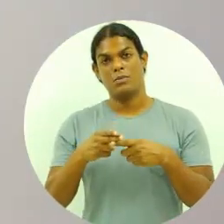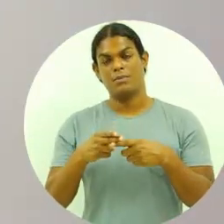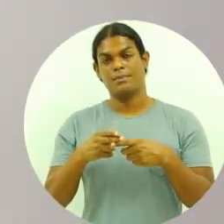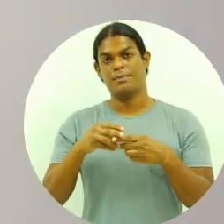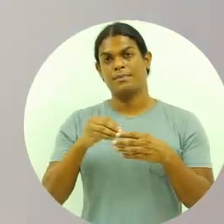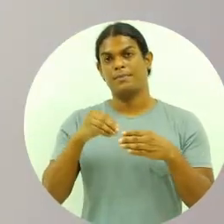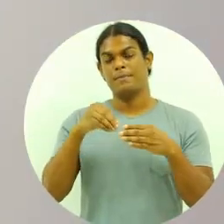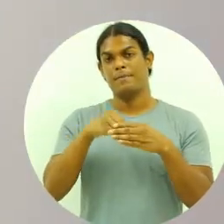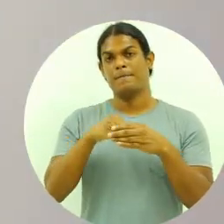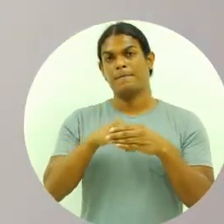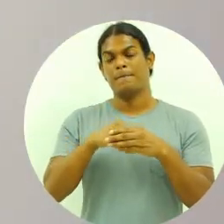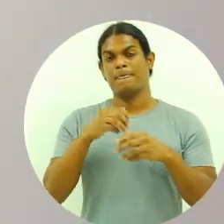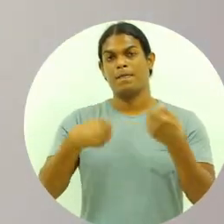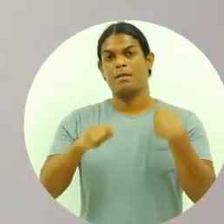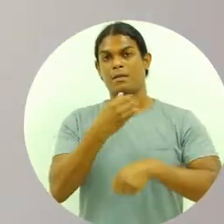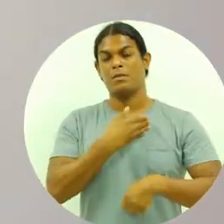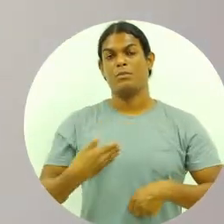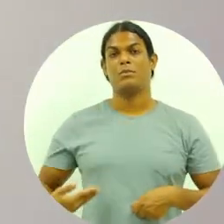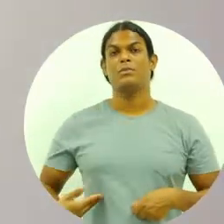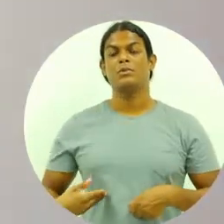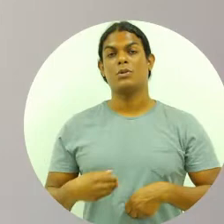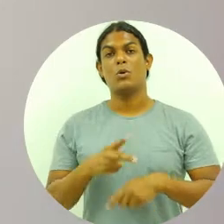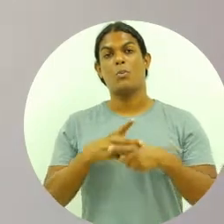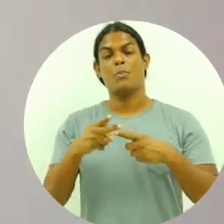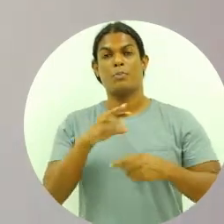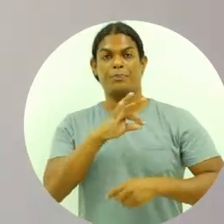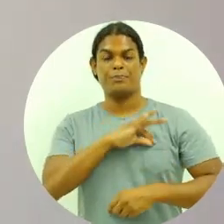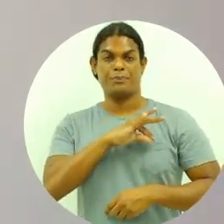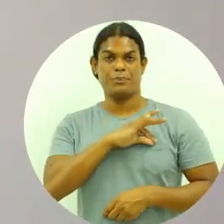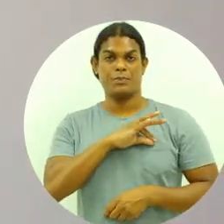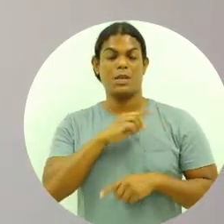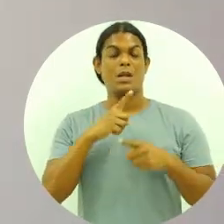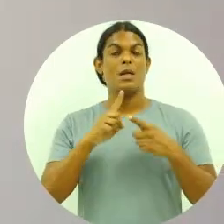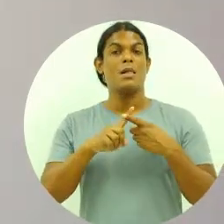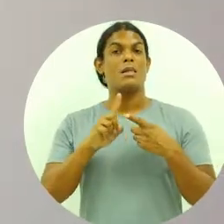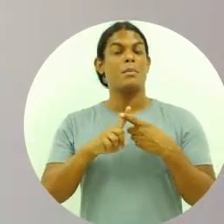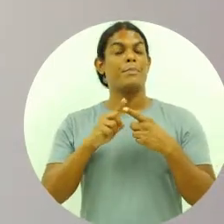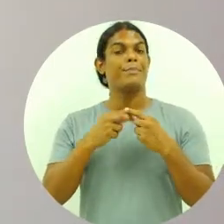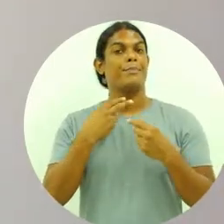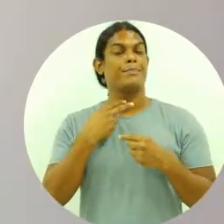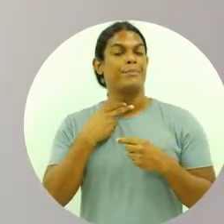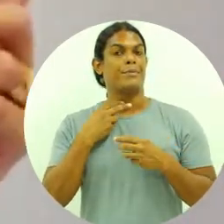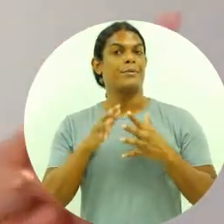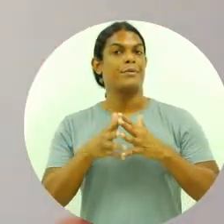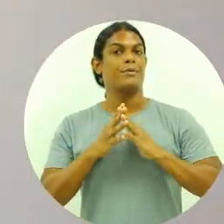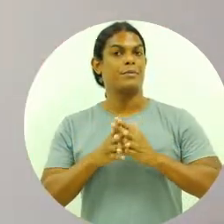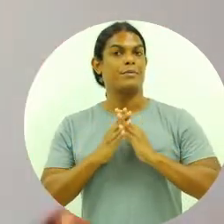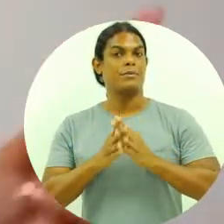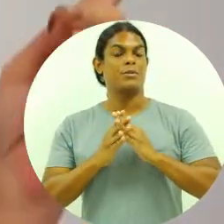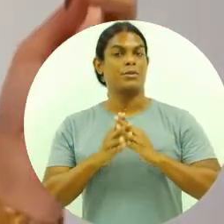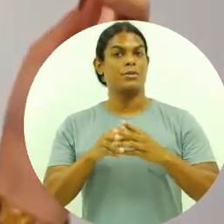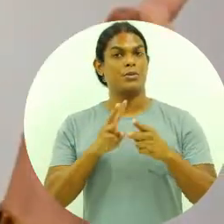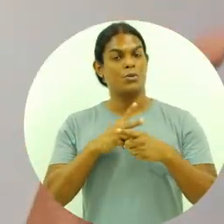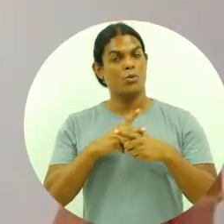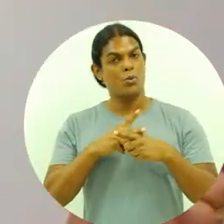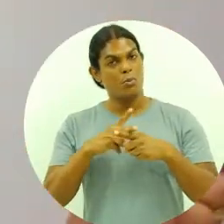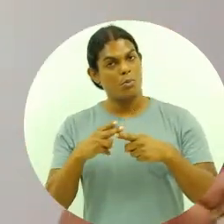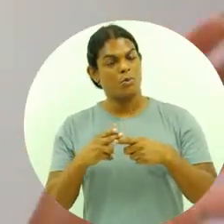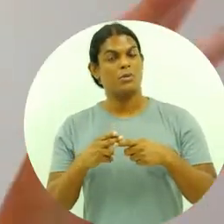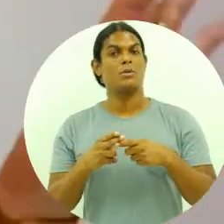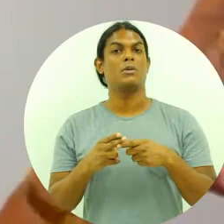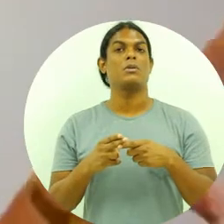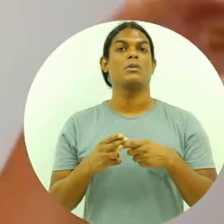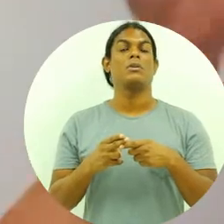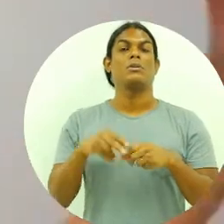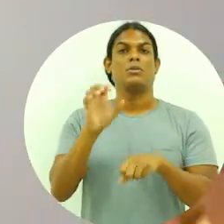poderes inerentes à administração pública, a gente vê o poder de polícia, que também não se confunde com aquele poder de punir